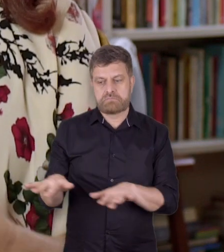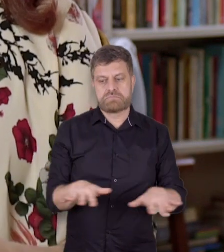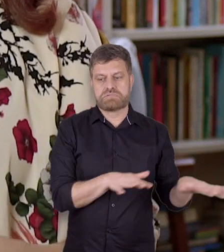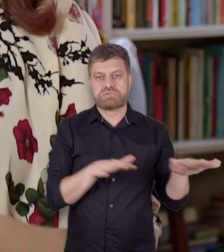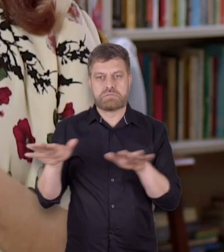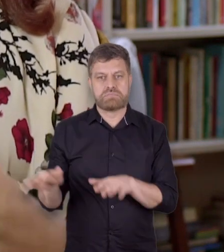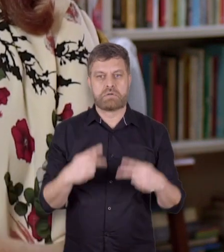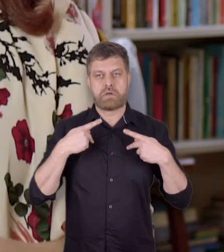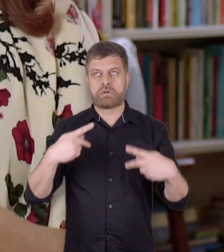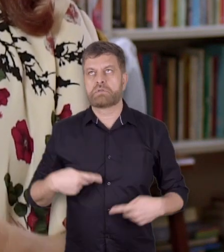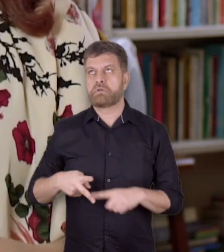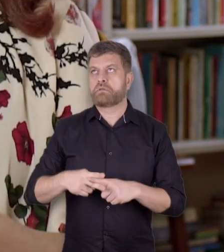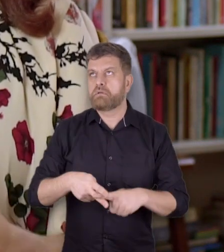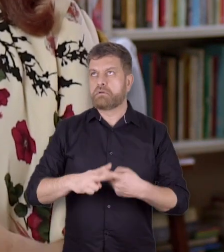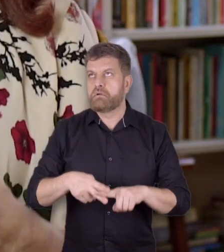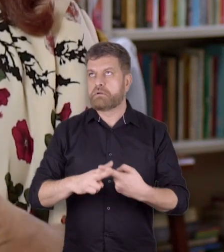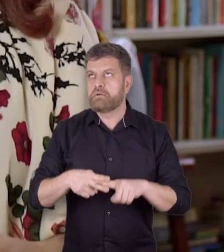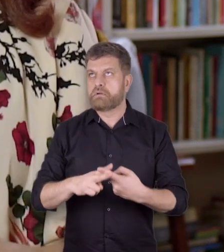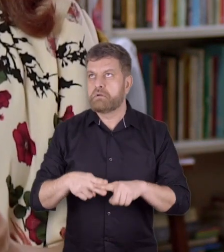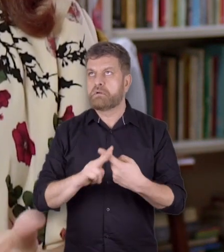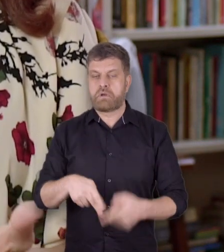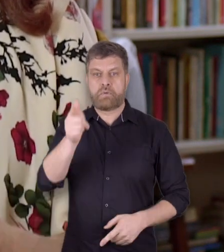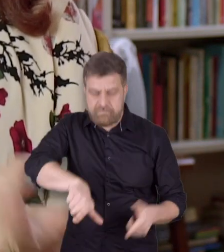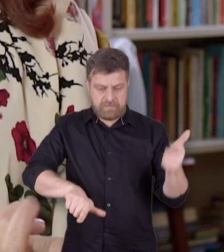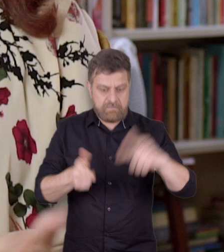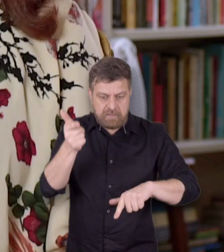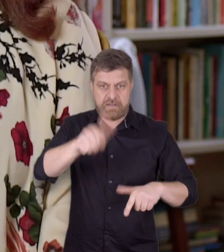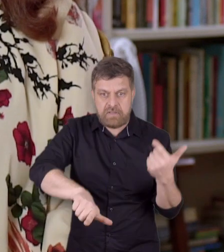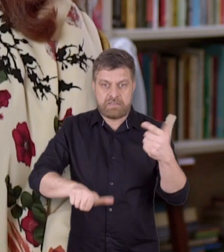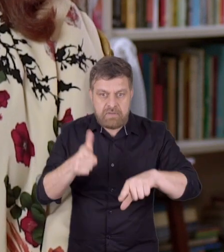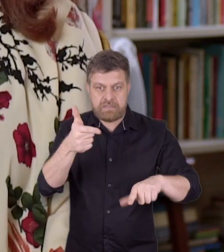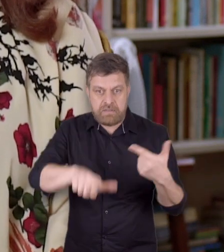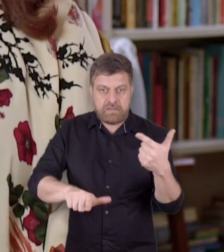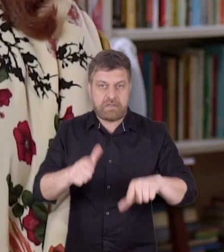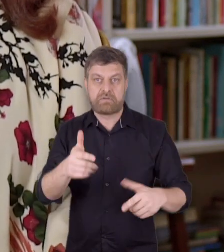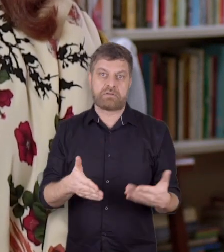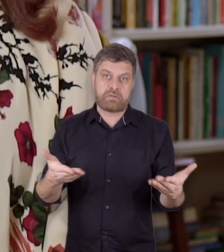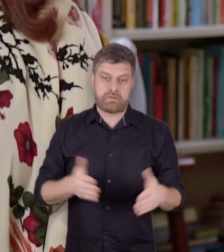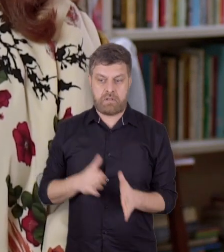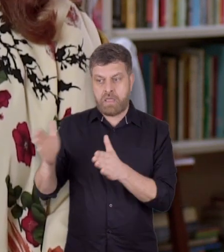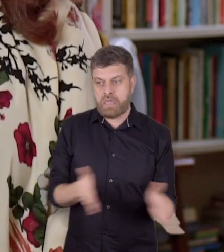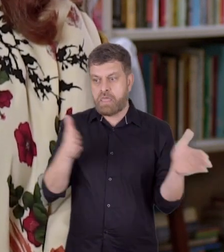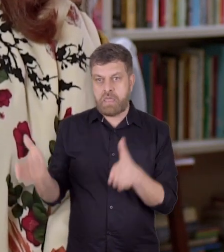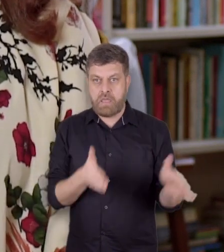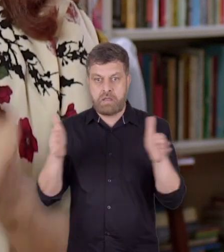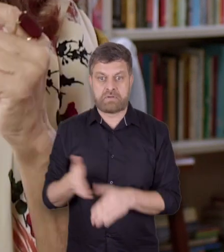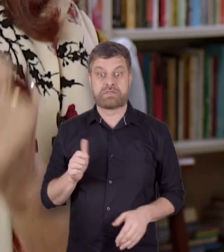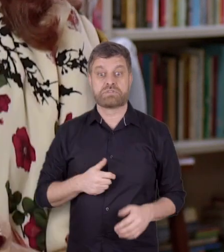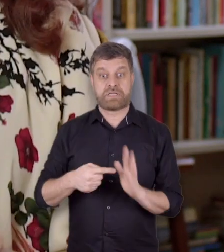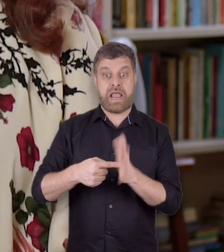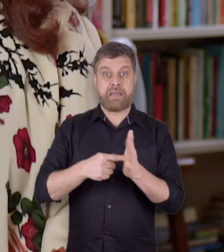tornava, exercia sua ação puramente repetitiva e automática em função daquelas